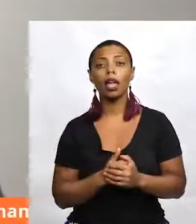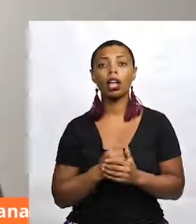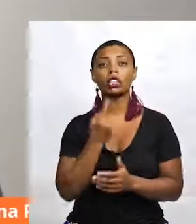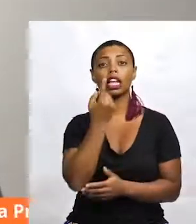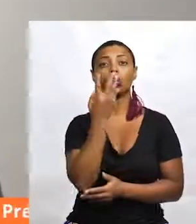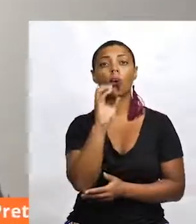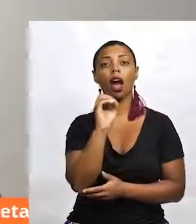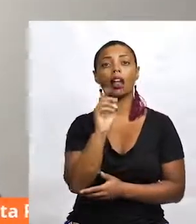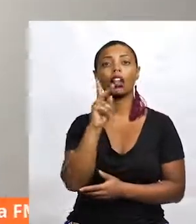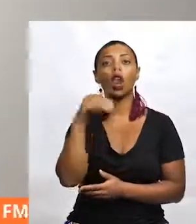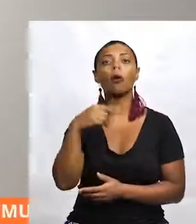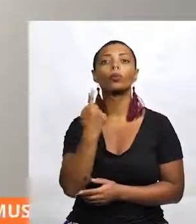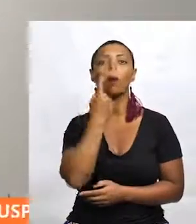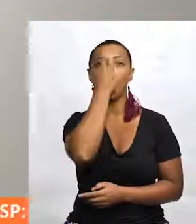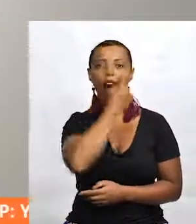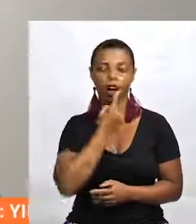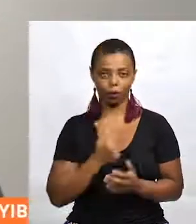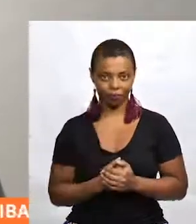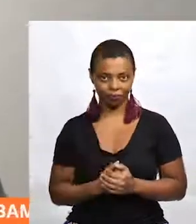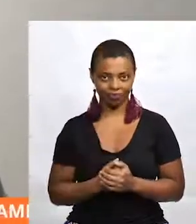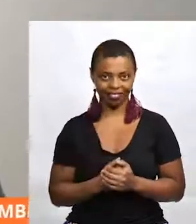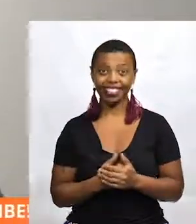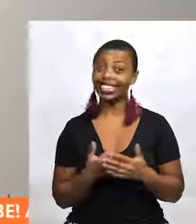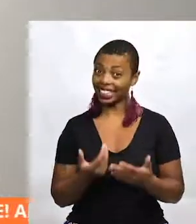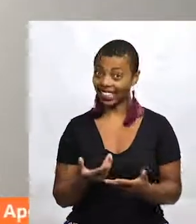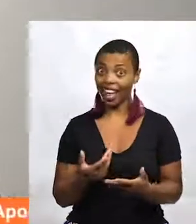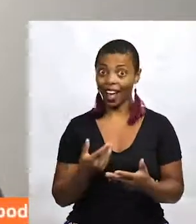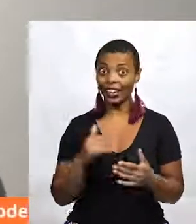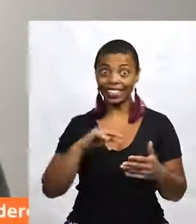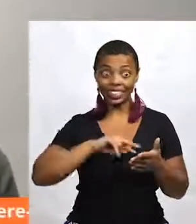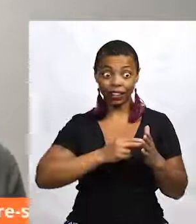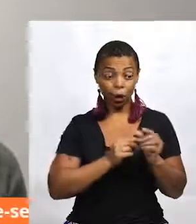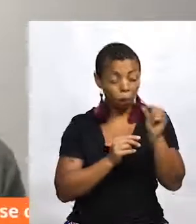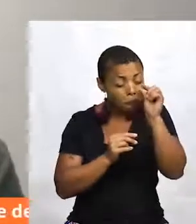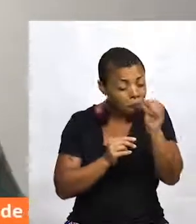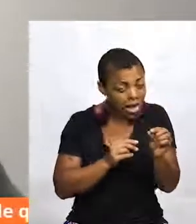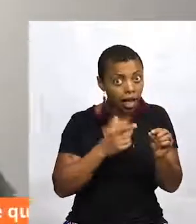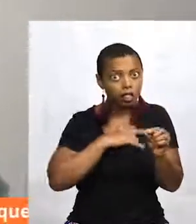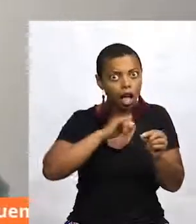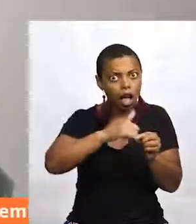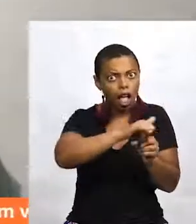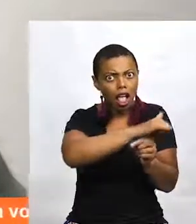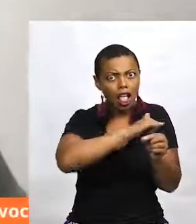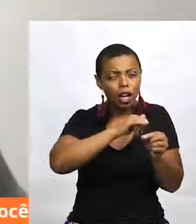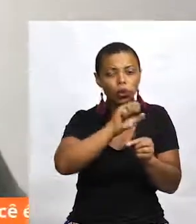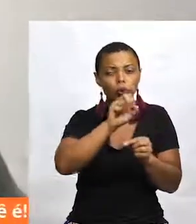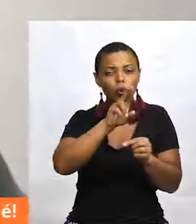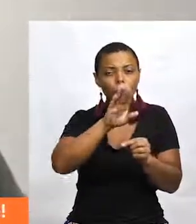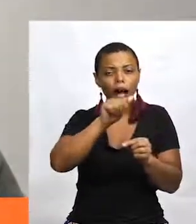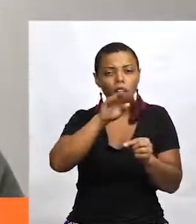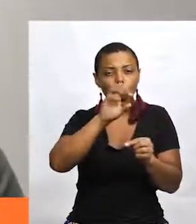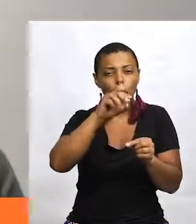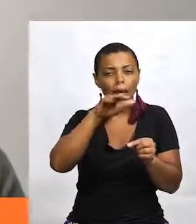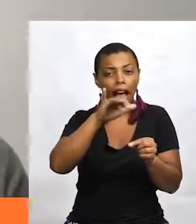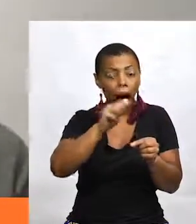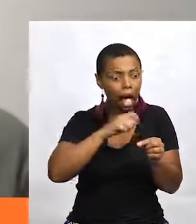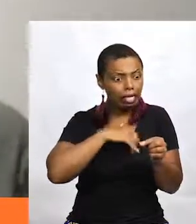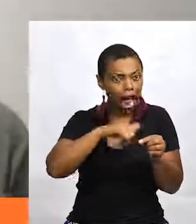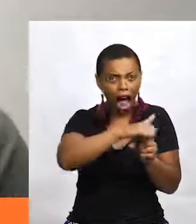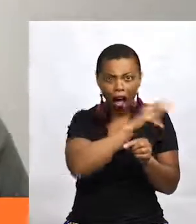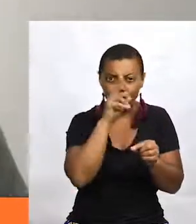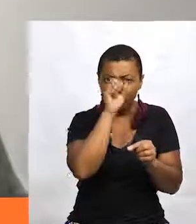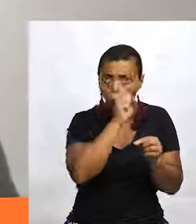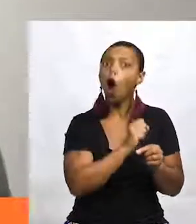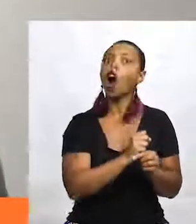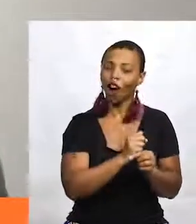140 km por hora. Então, é muita velocidade, é muita energia numa partícula subatômica. E o que a gente quer responder, o que é interessante,